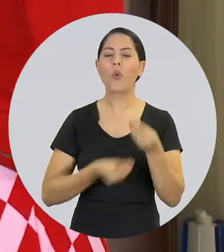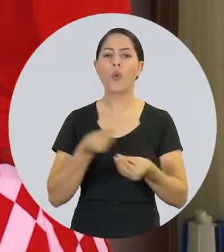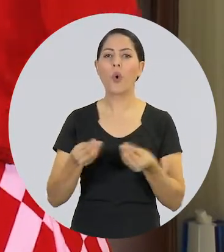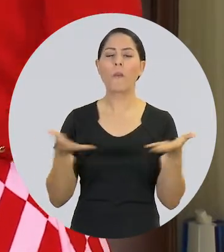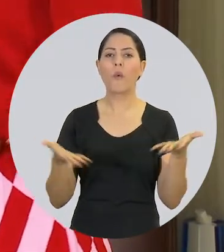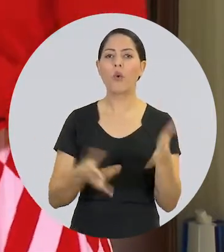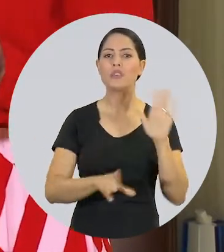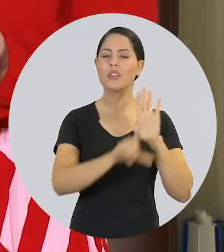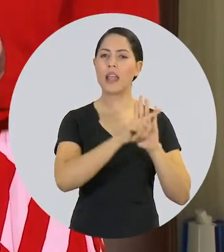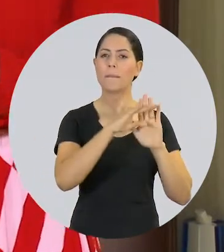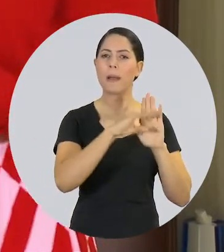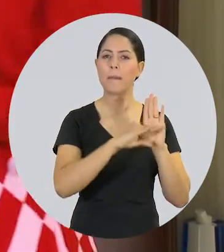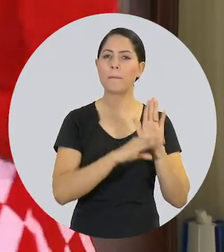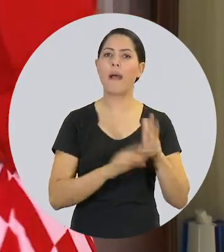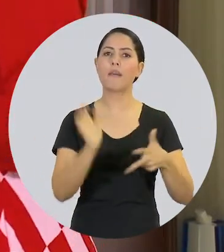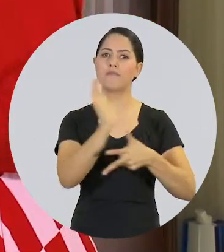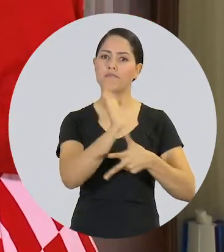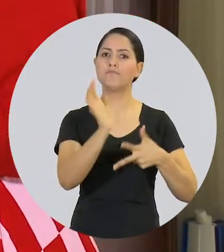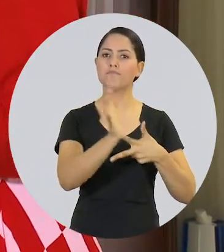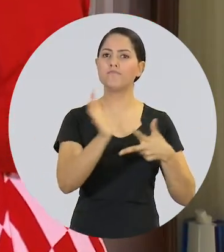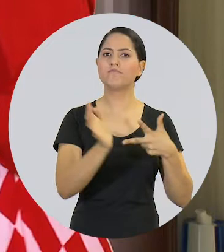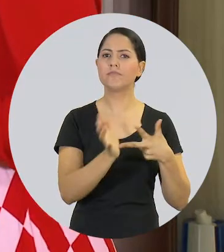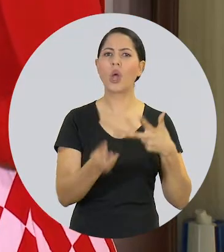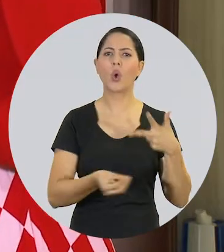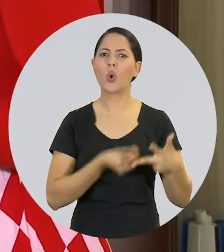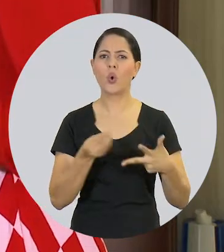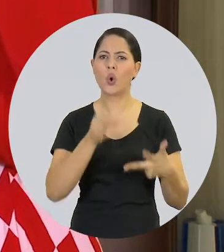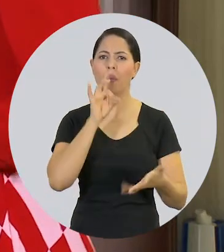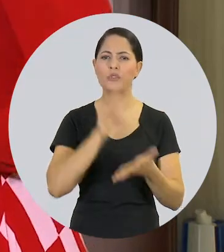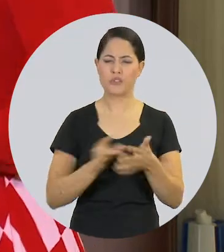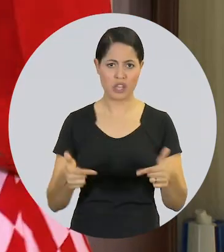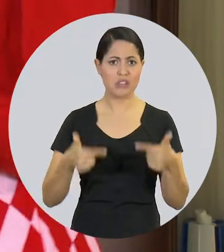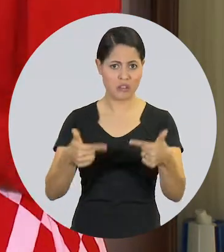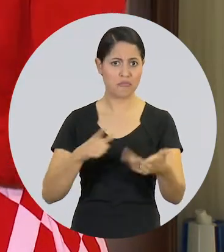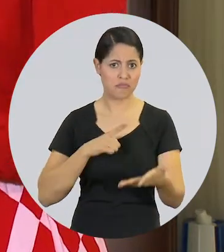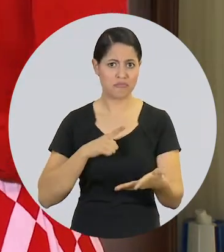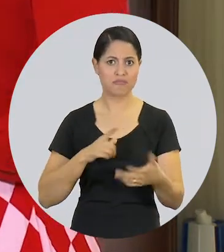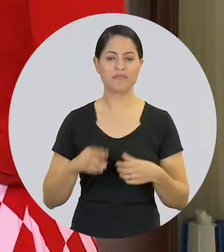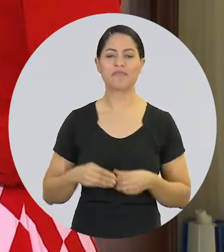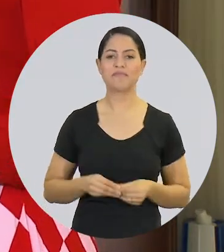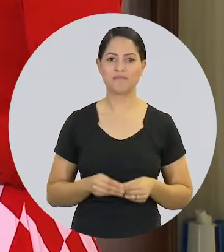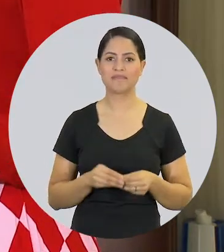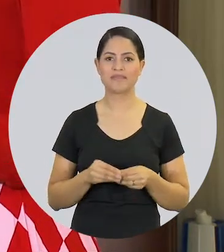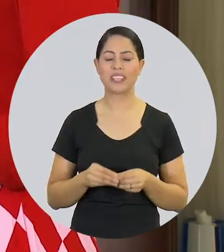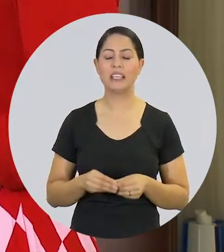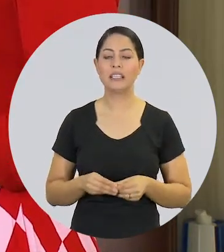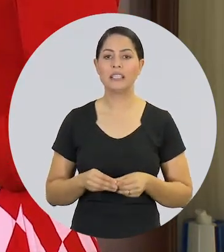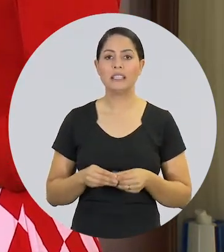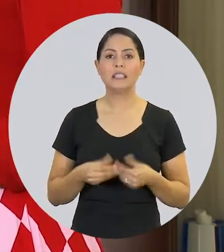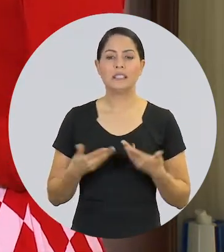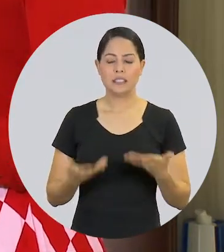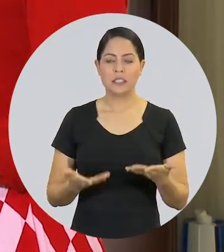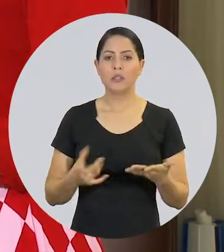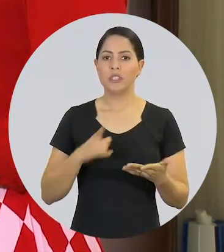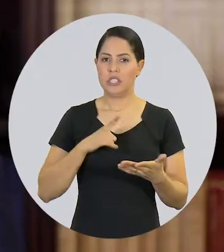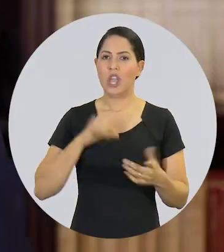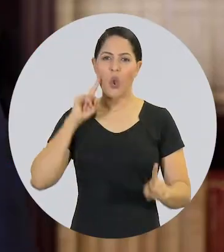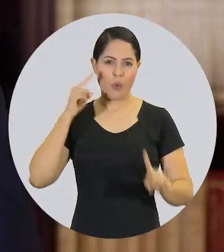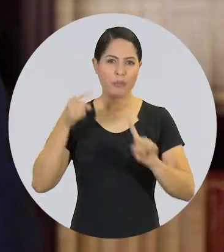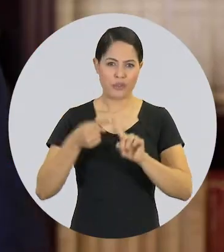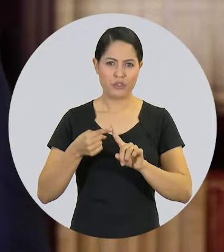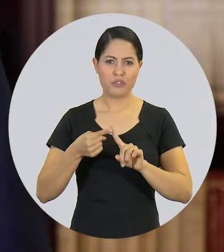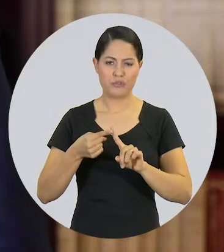senhor acredita que hoje o Legislativo, o Executivo e o Judiciário trabalham nesse sentido? Sem dúvida alguma,